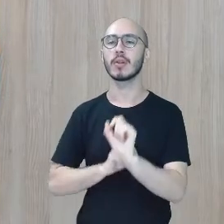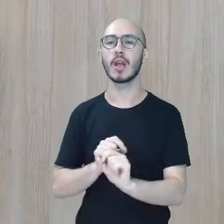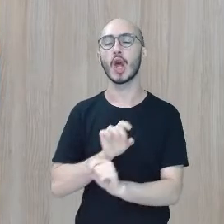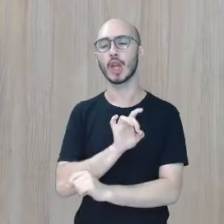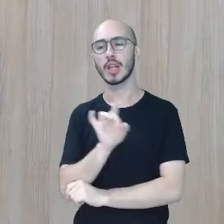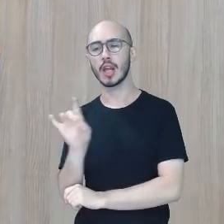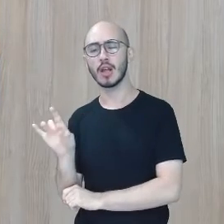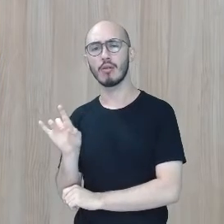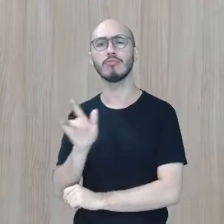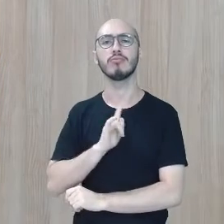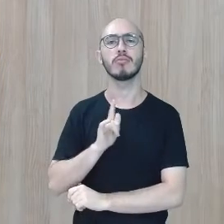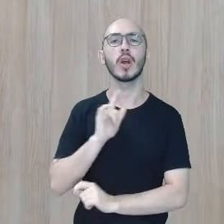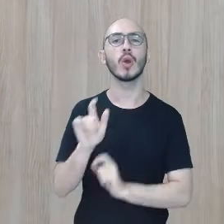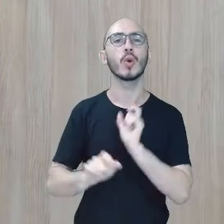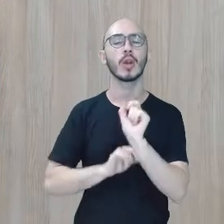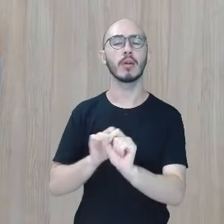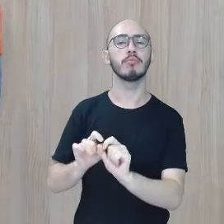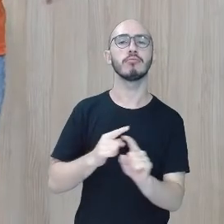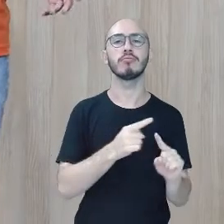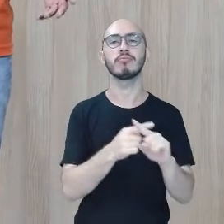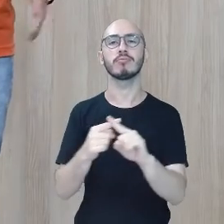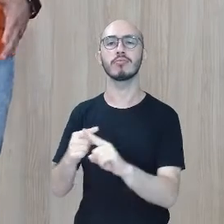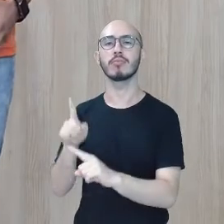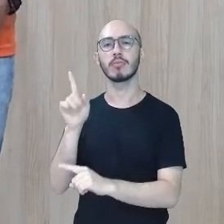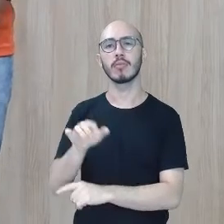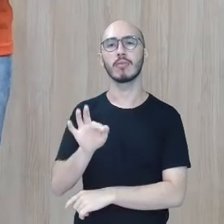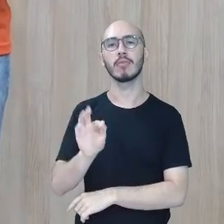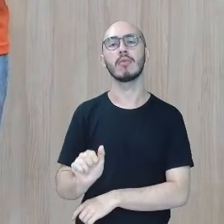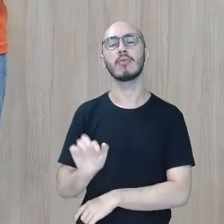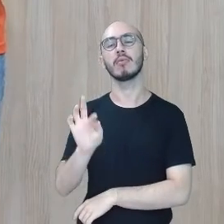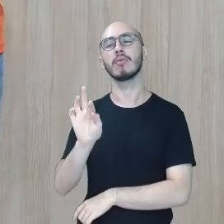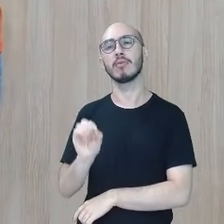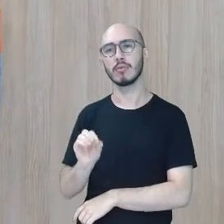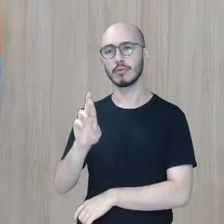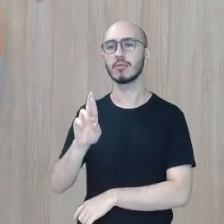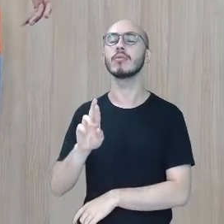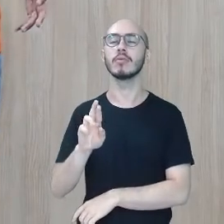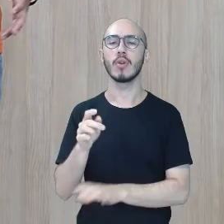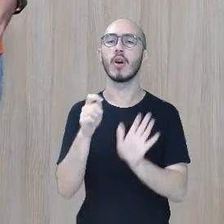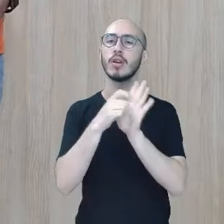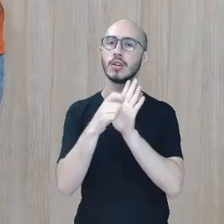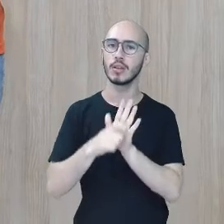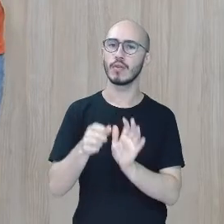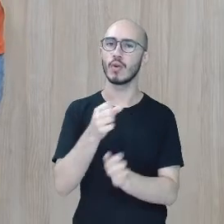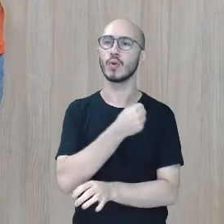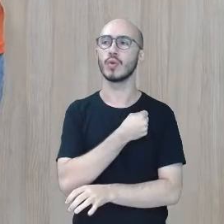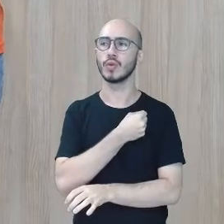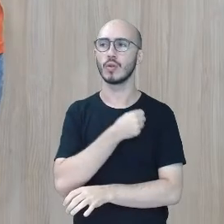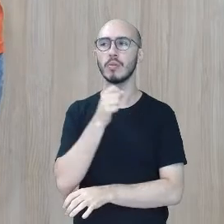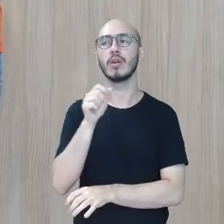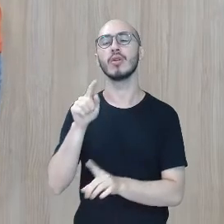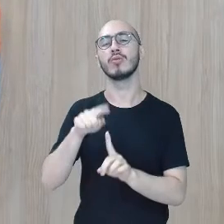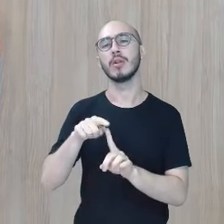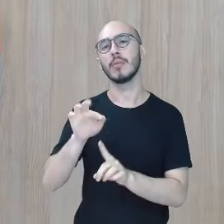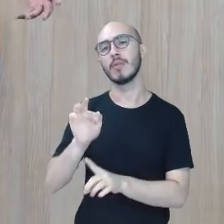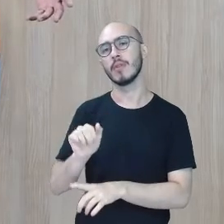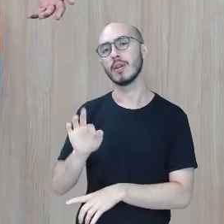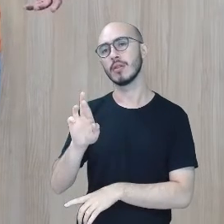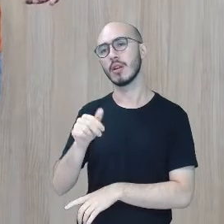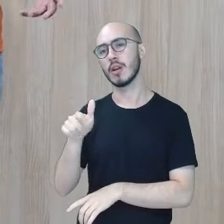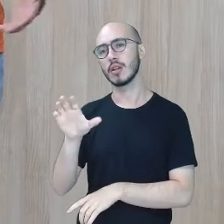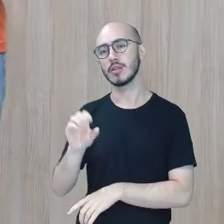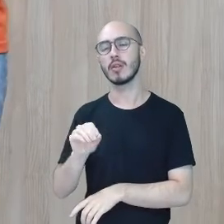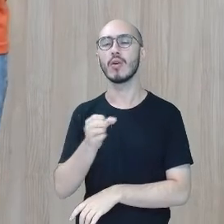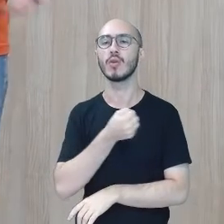primo dessa multiplicação é um fator, certo? Então, eu escrevo aí o número composto em fatoração de